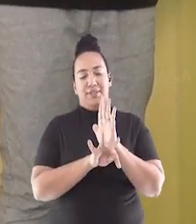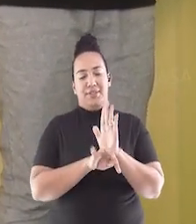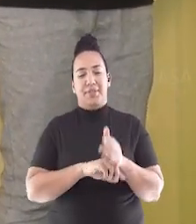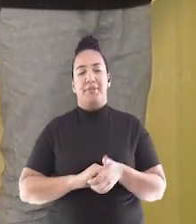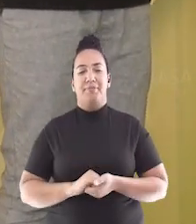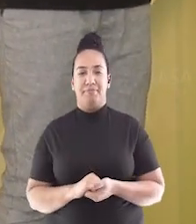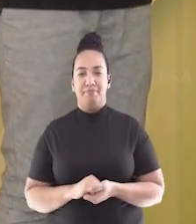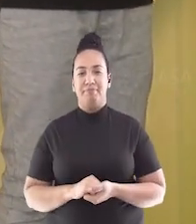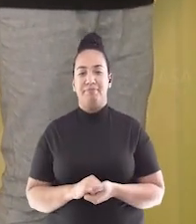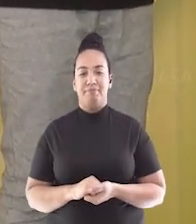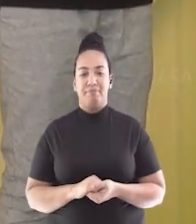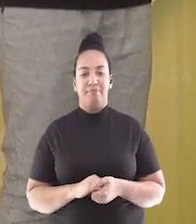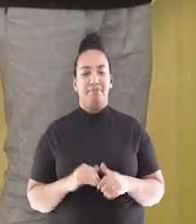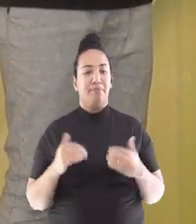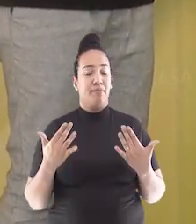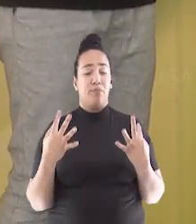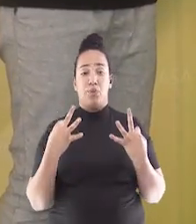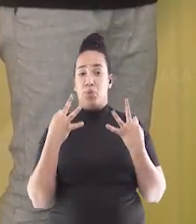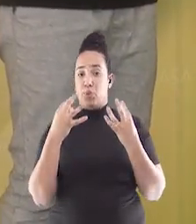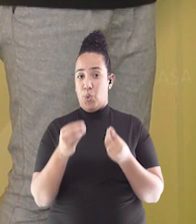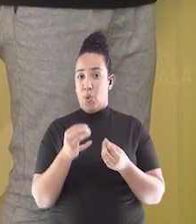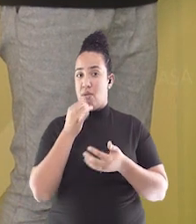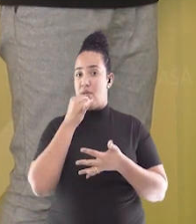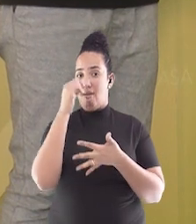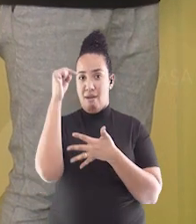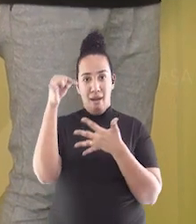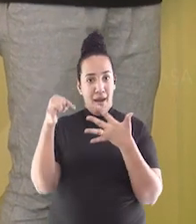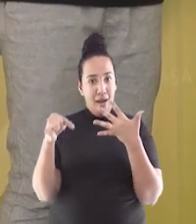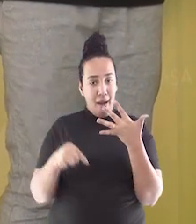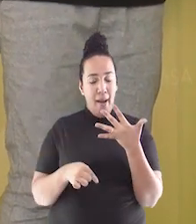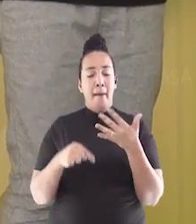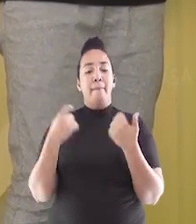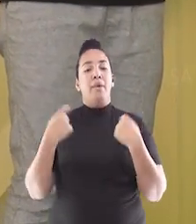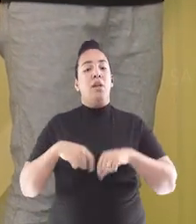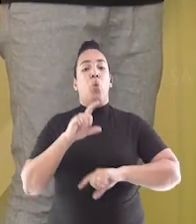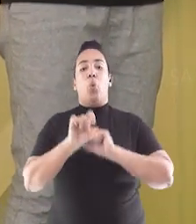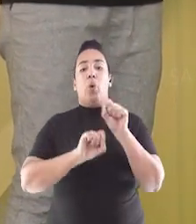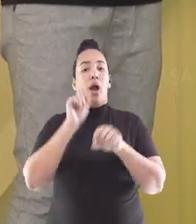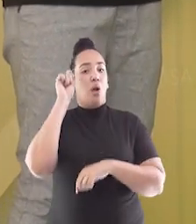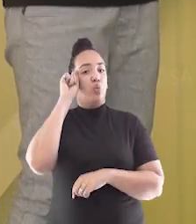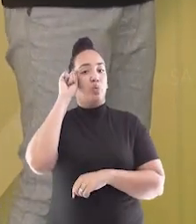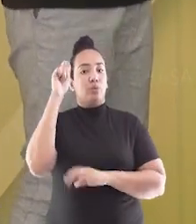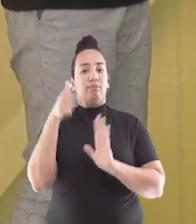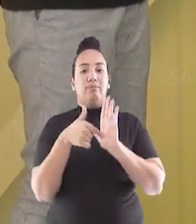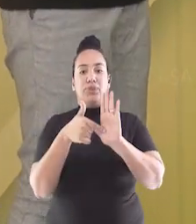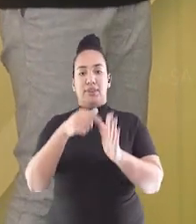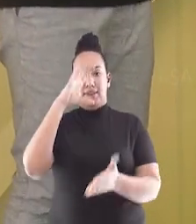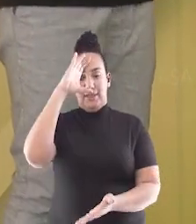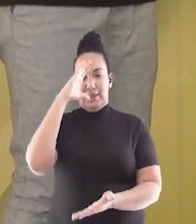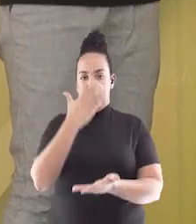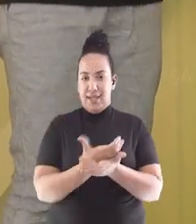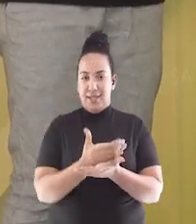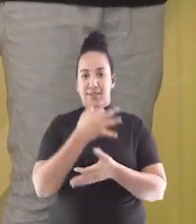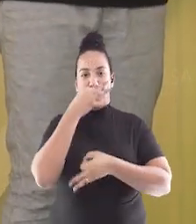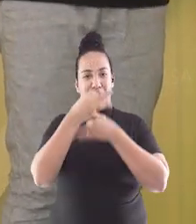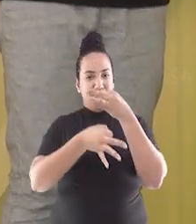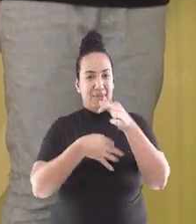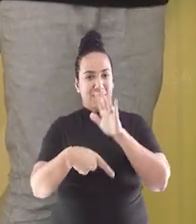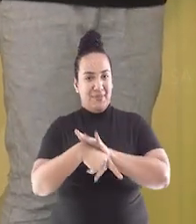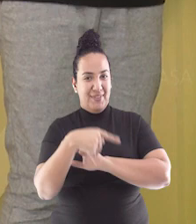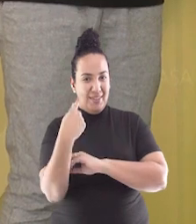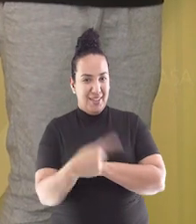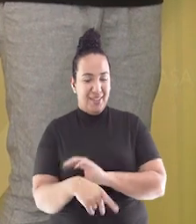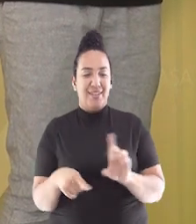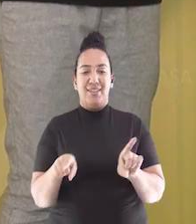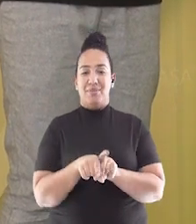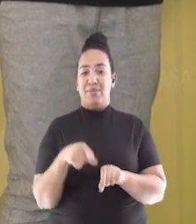textuais argumentativos. Todos esses exemplos que a Raíssa falou solicitam que o autor apresente a sua tese, ou seja, a opinião,